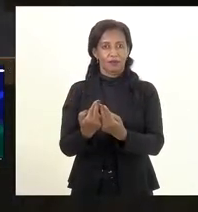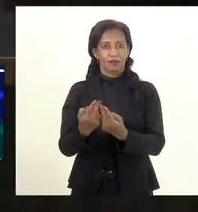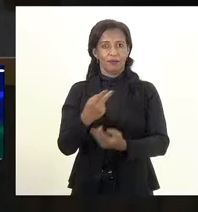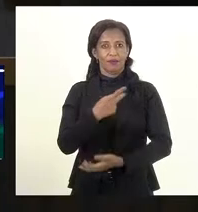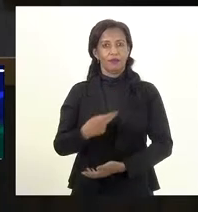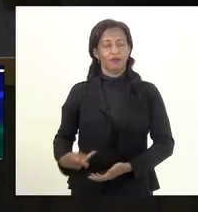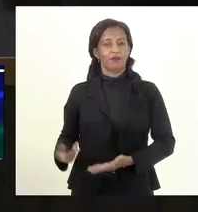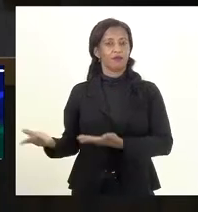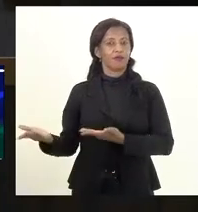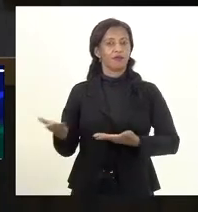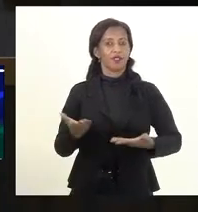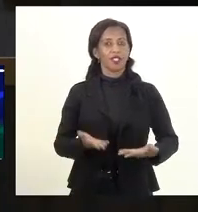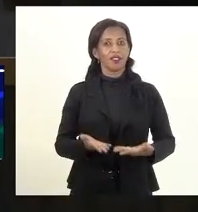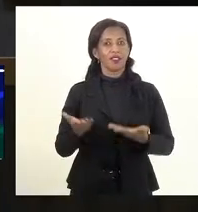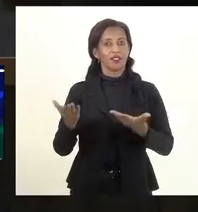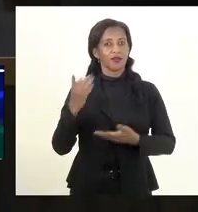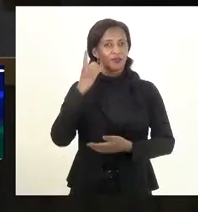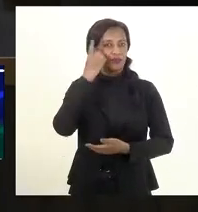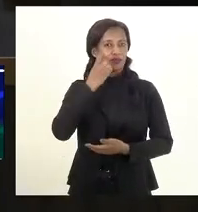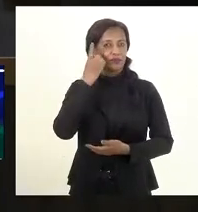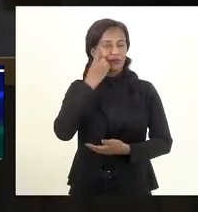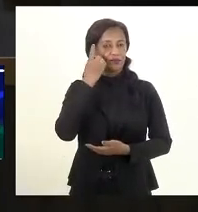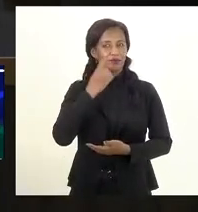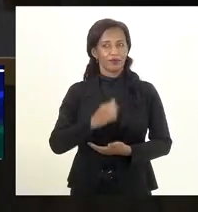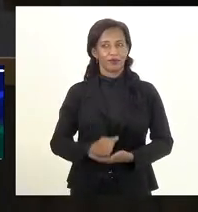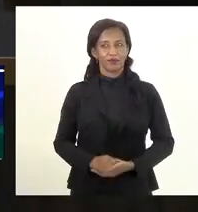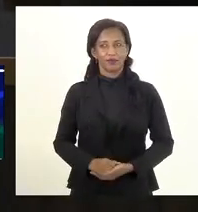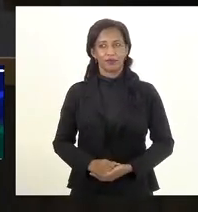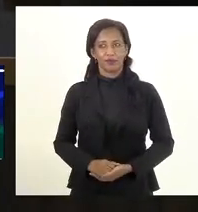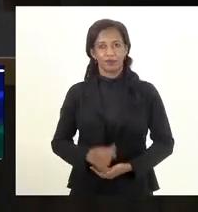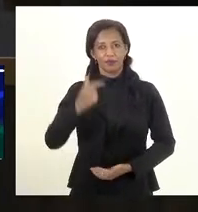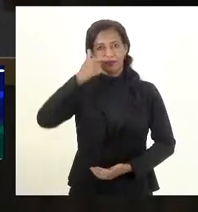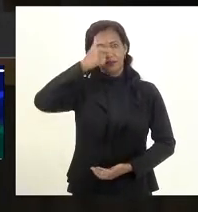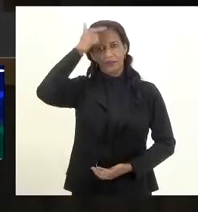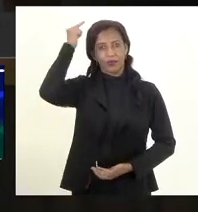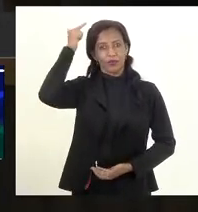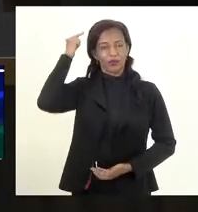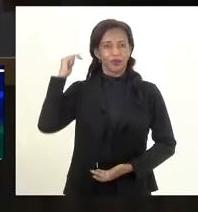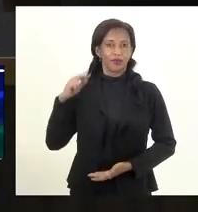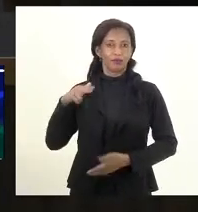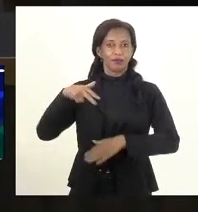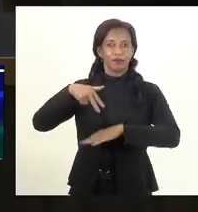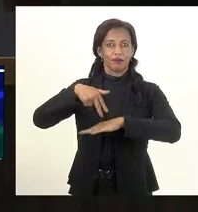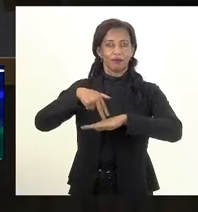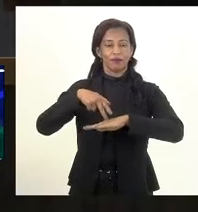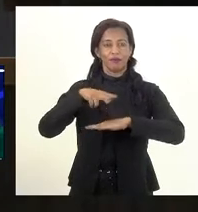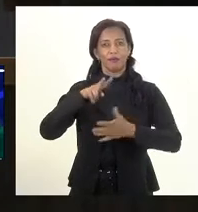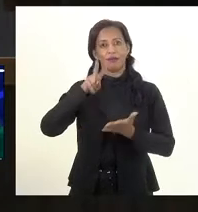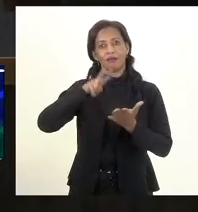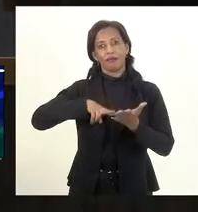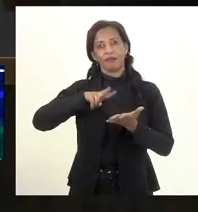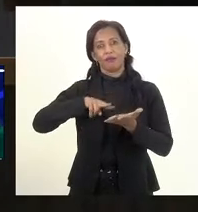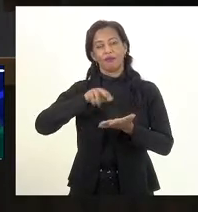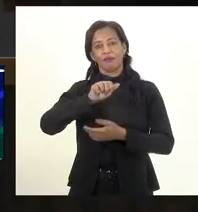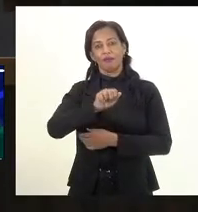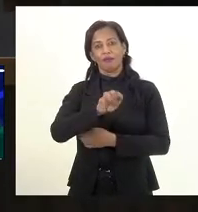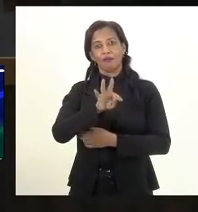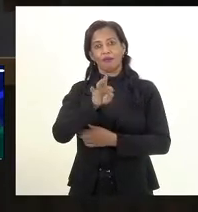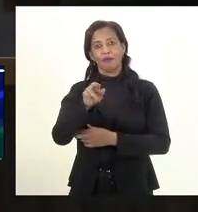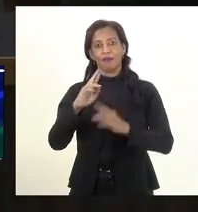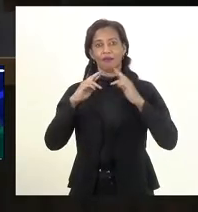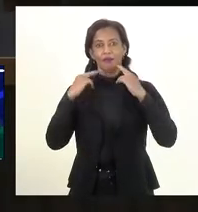presidência convida o senhor Deputado Luiz Paulo para fazer a leitura da ata da sessão